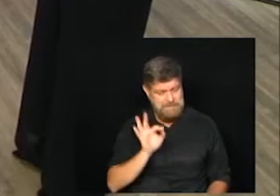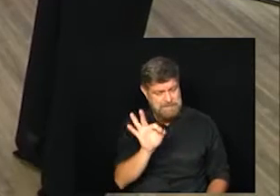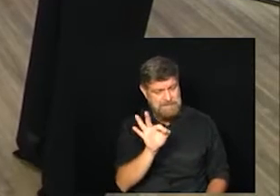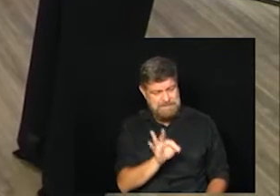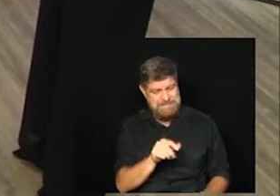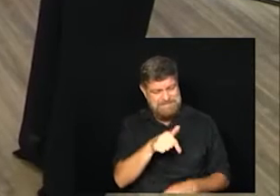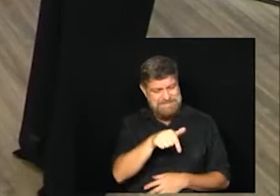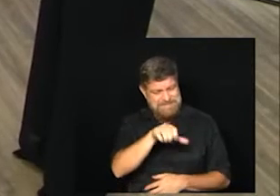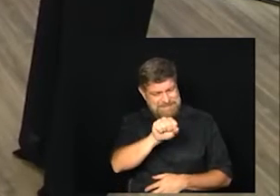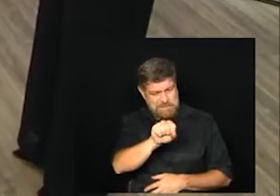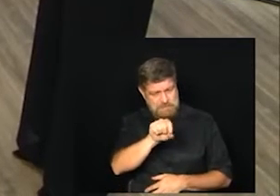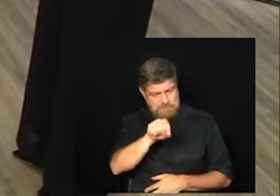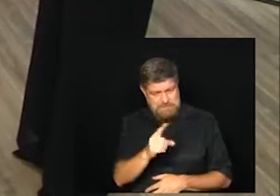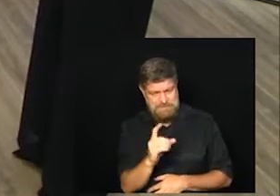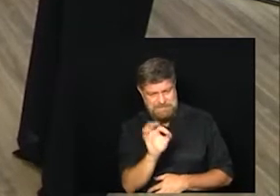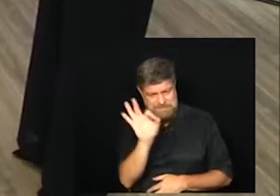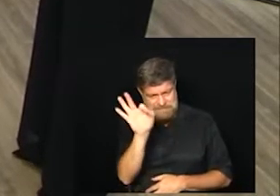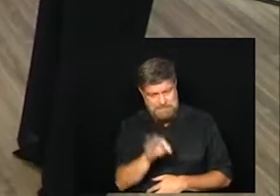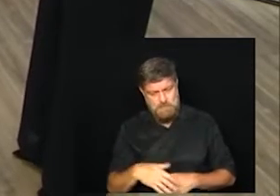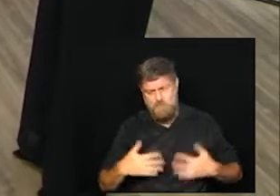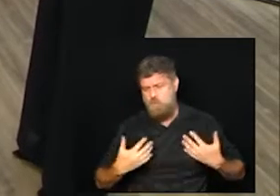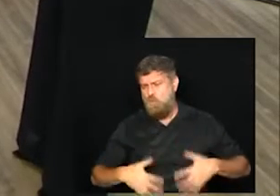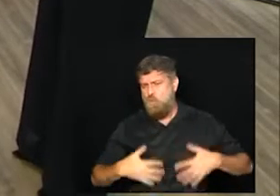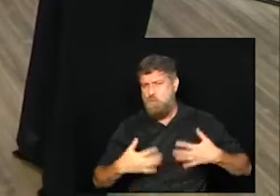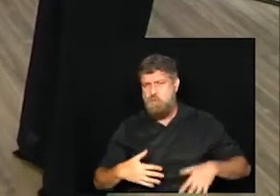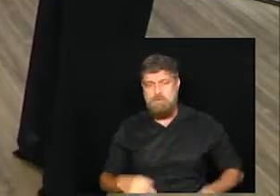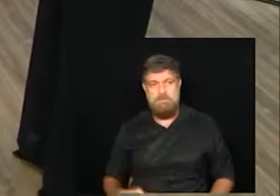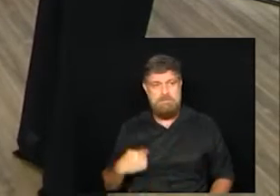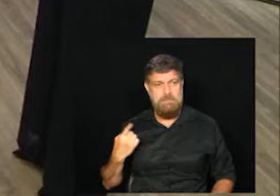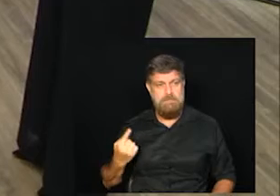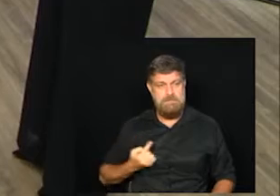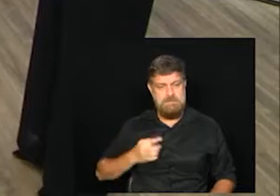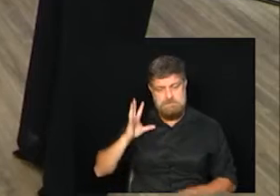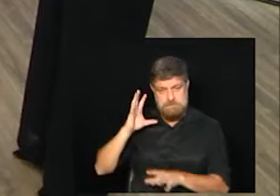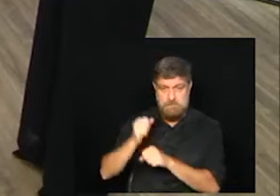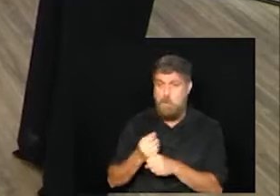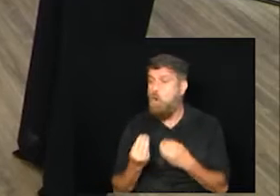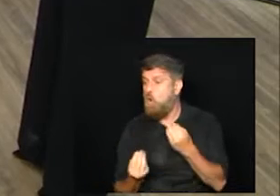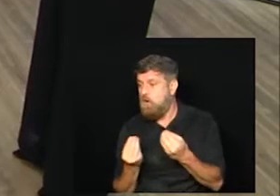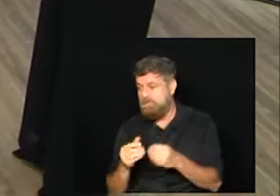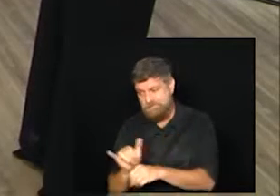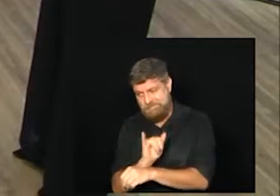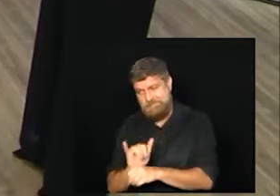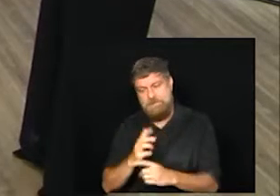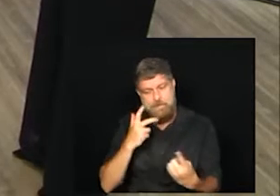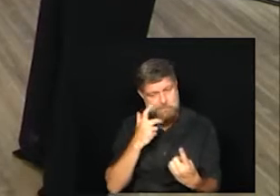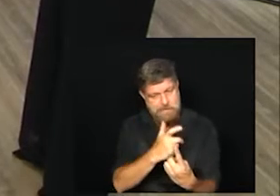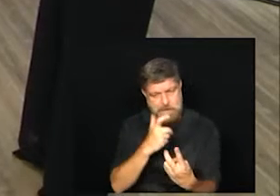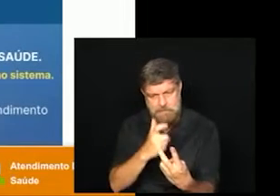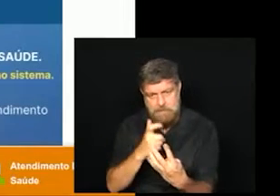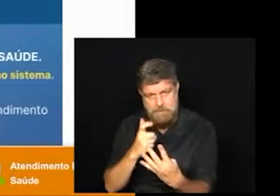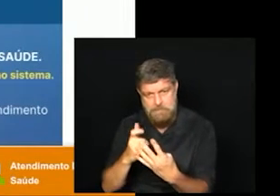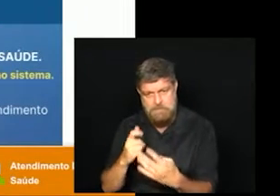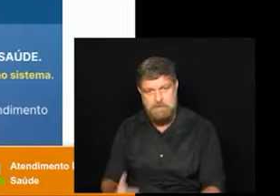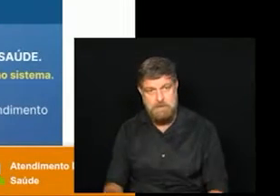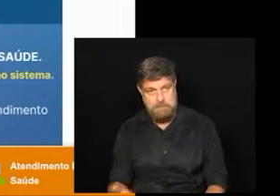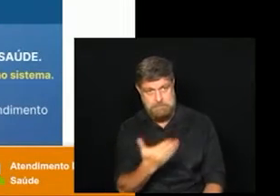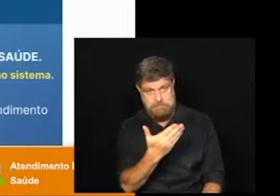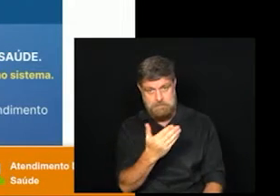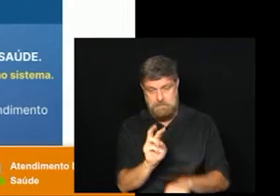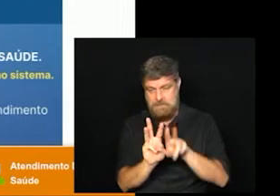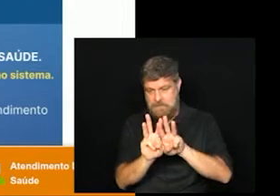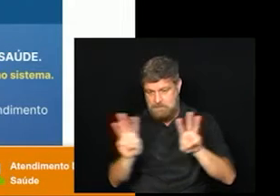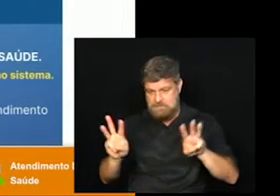de 78,10%. Para a gente resolver essa situação, só com vacina neste momento.